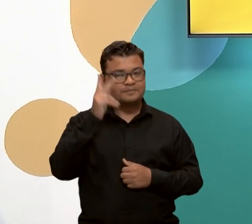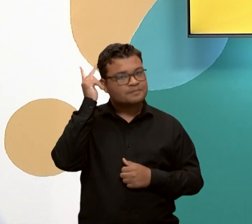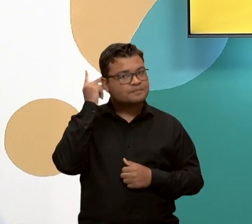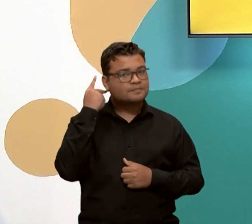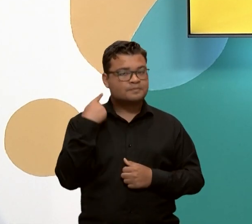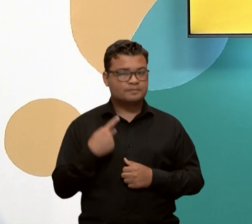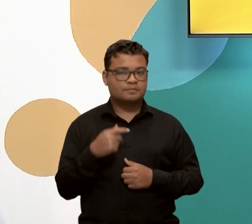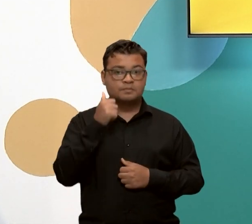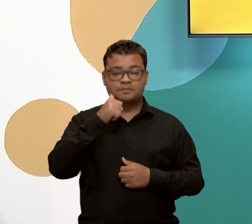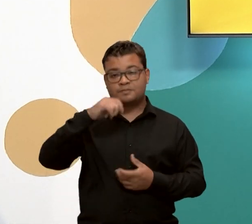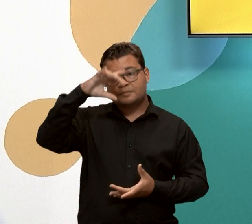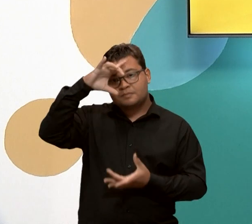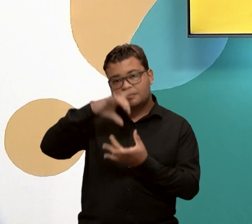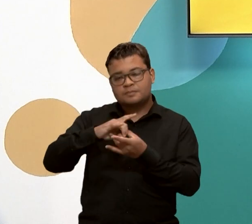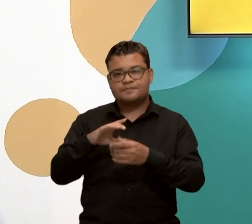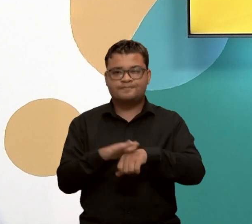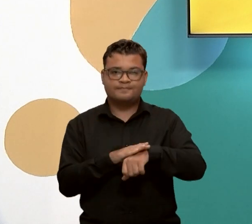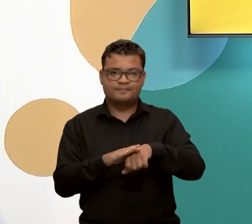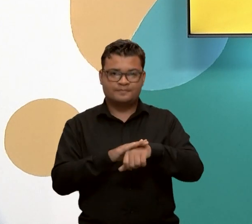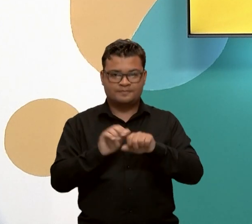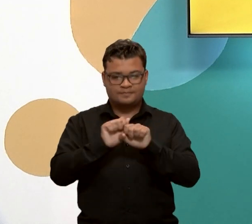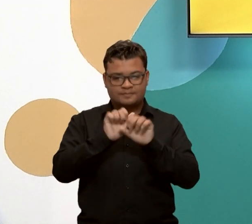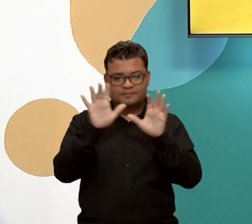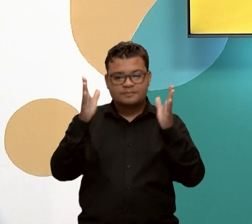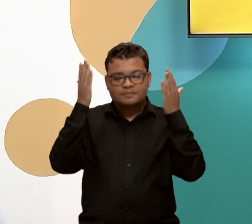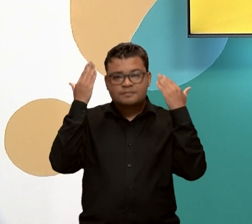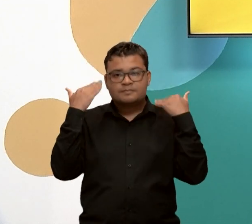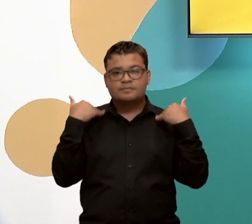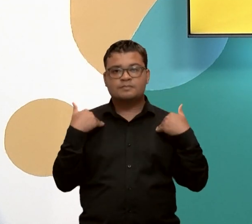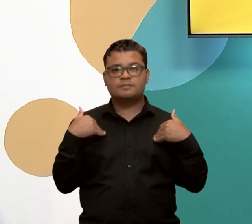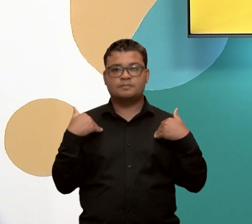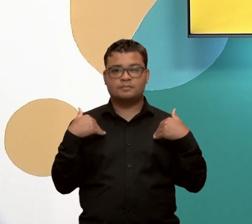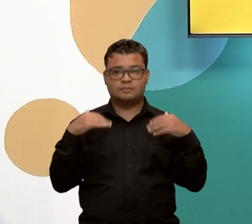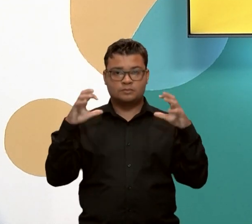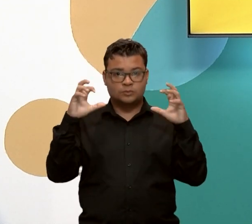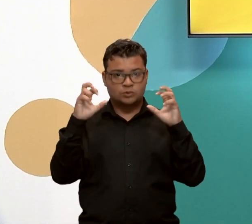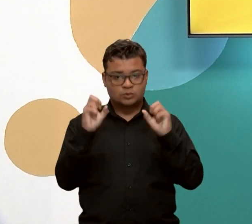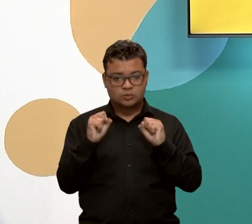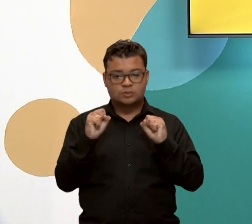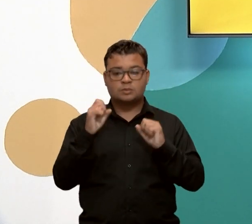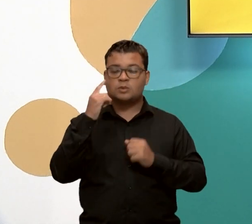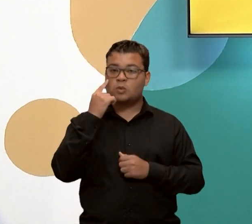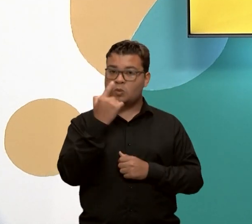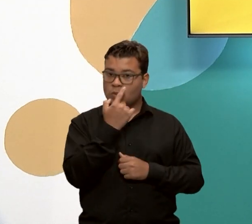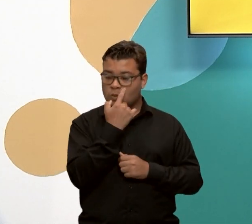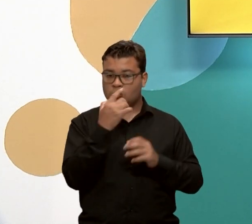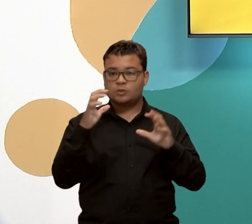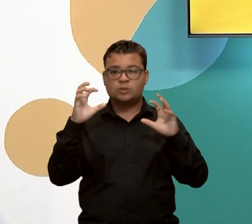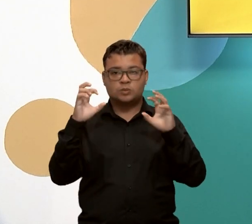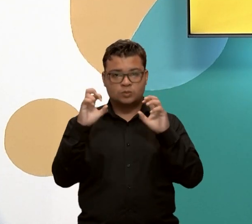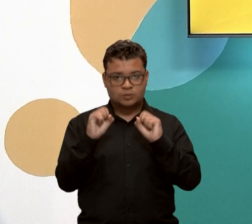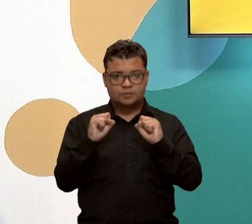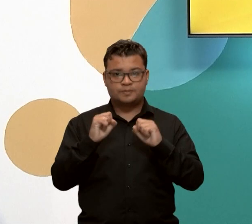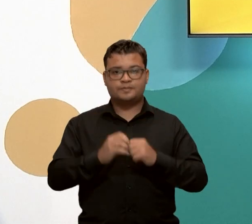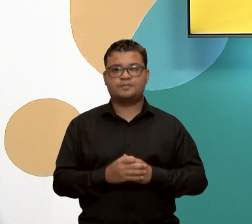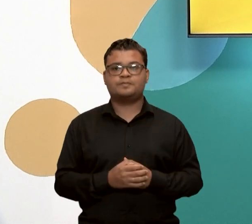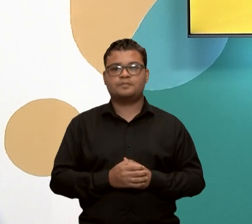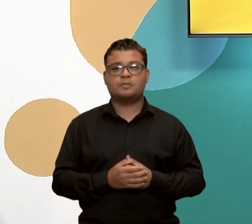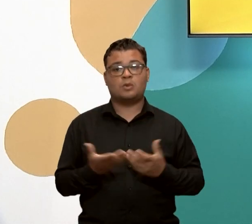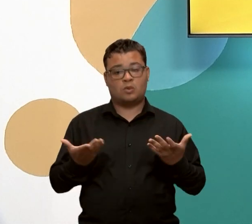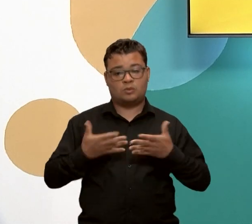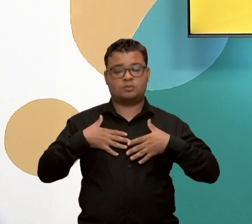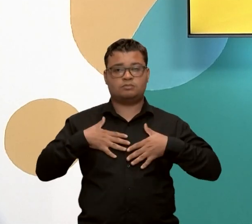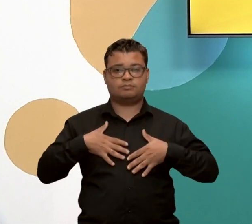mulher cis, de pele clara, com cabelos escuros na altura dos ombros, olhos também escuros. Hoje uso uma